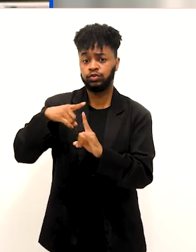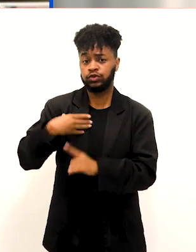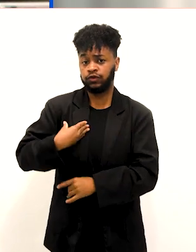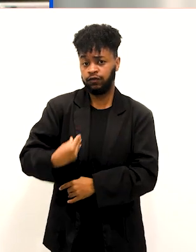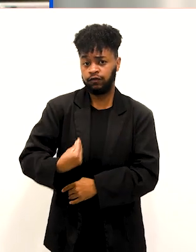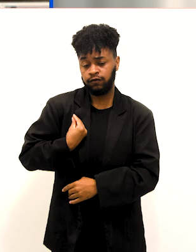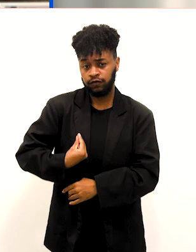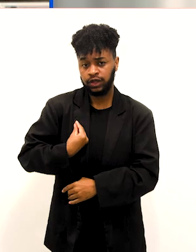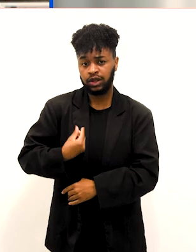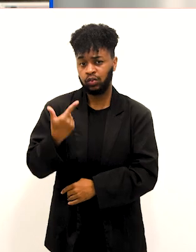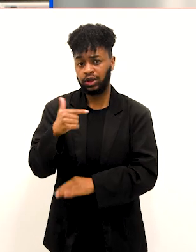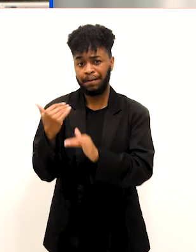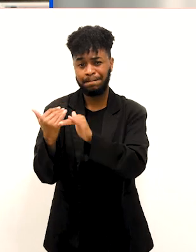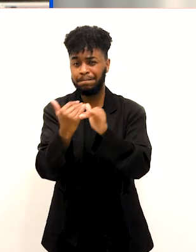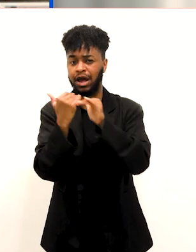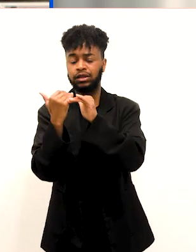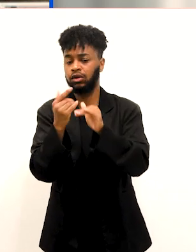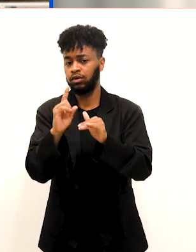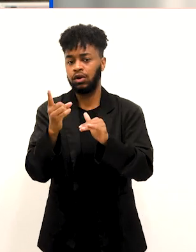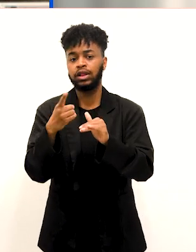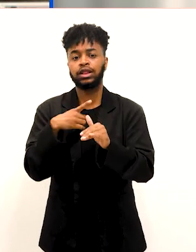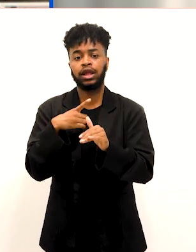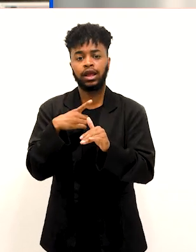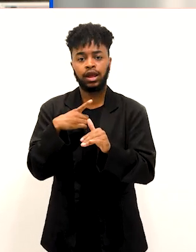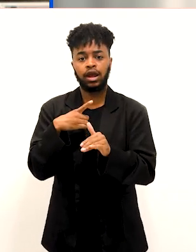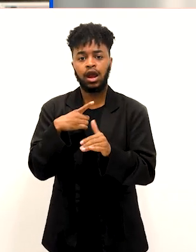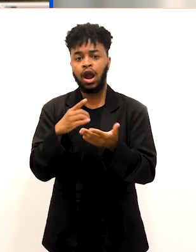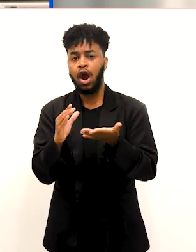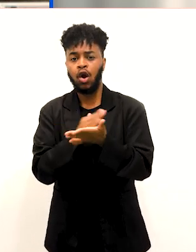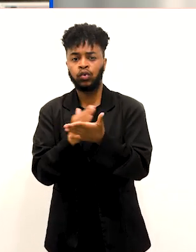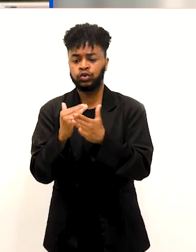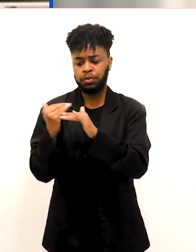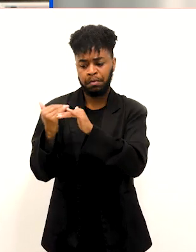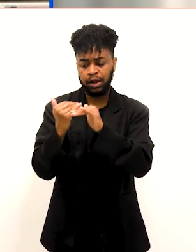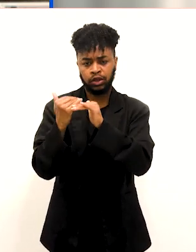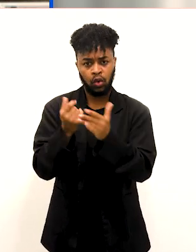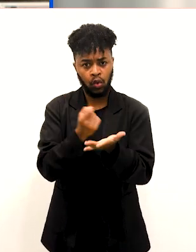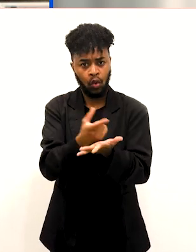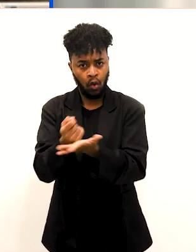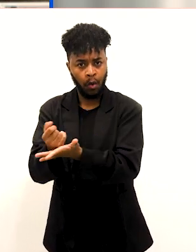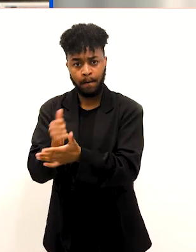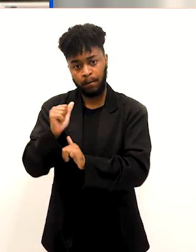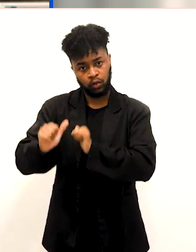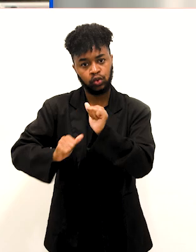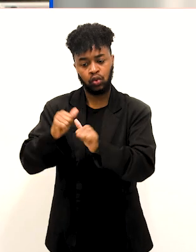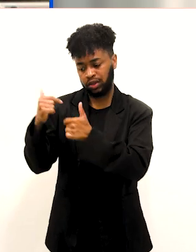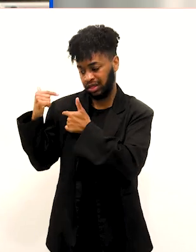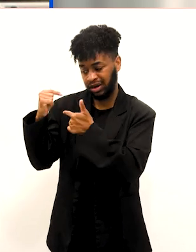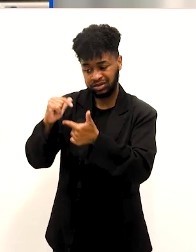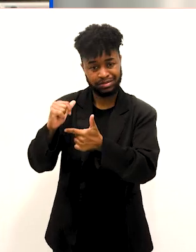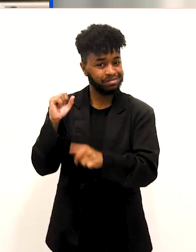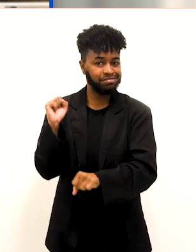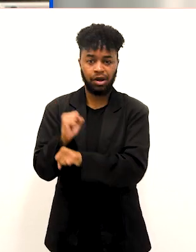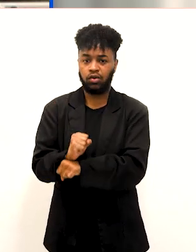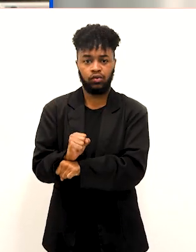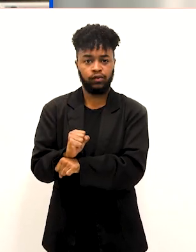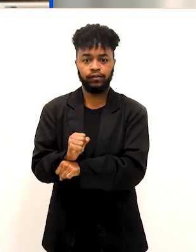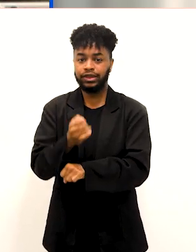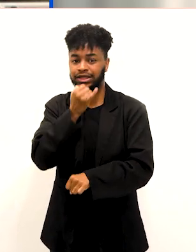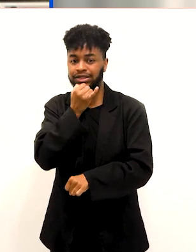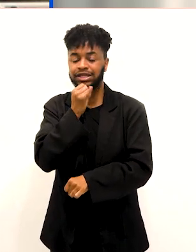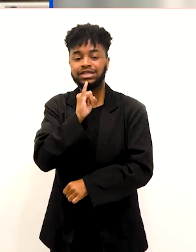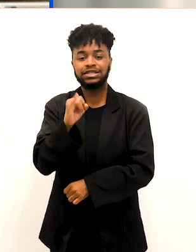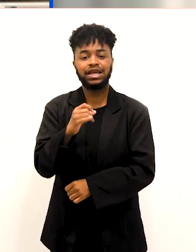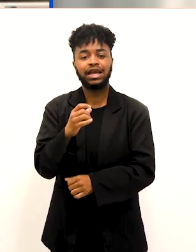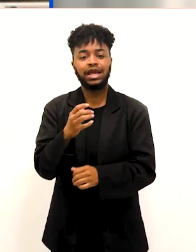vida menos padronizados, quebrando alguns padrões de consumo, o que seria uma tradição de quem